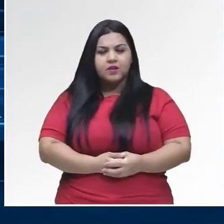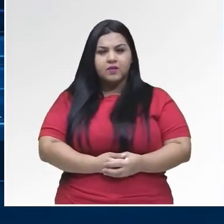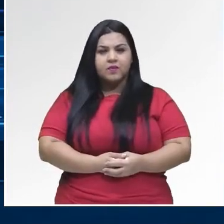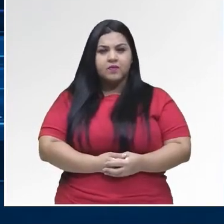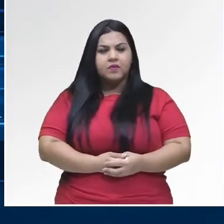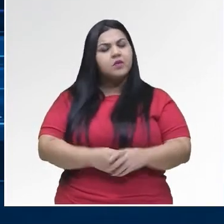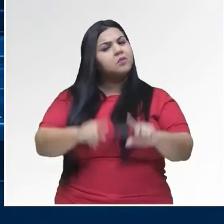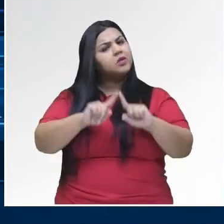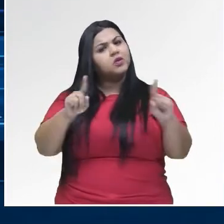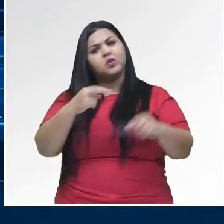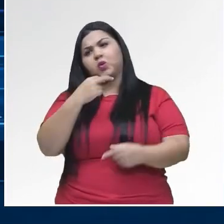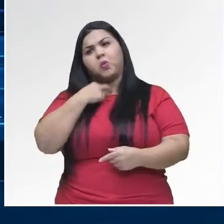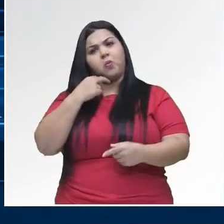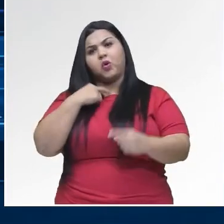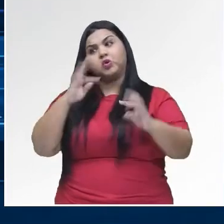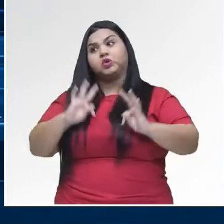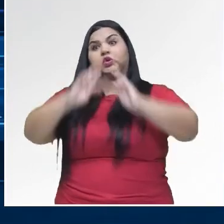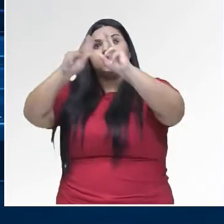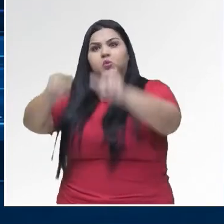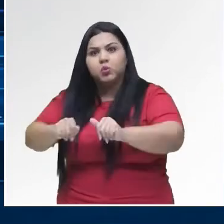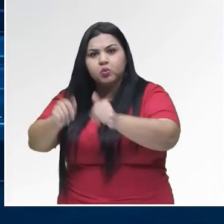Mas eu não posso ter tudo o que eu quero.